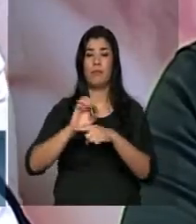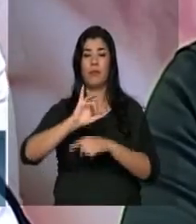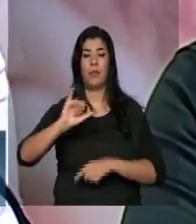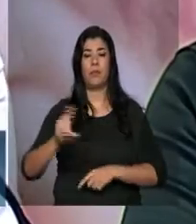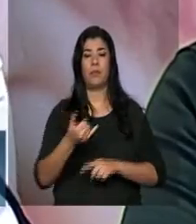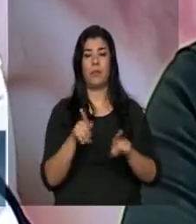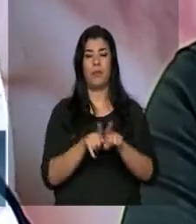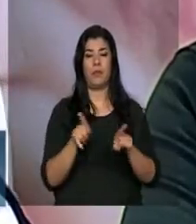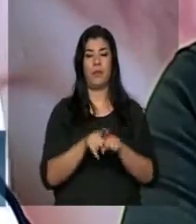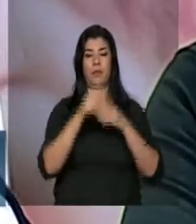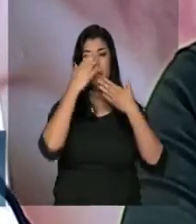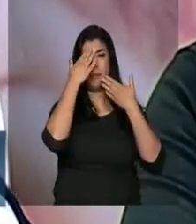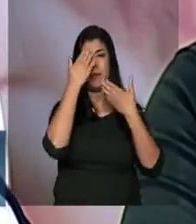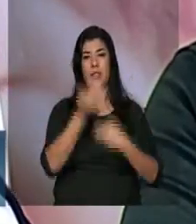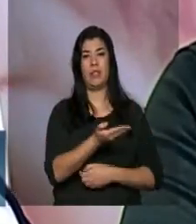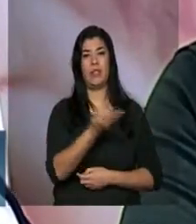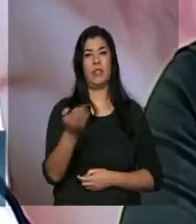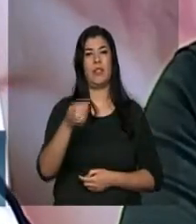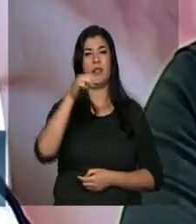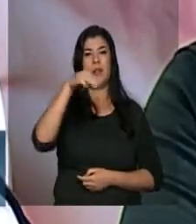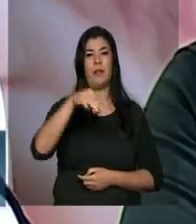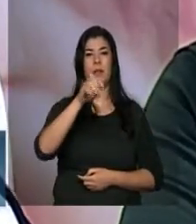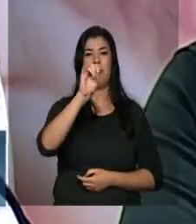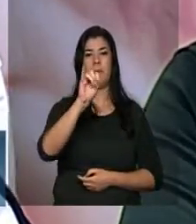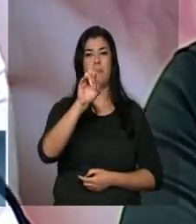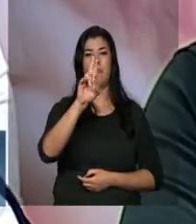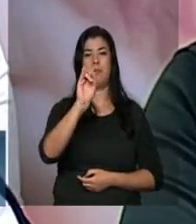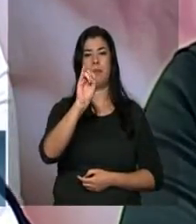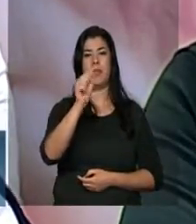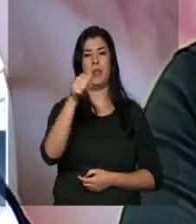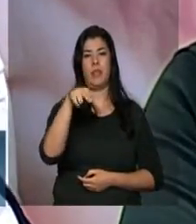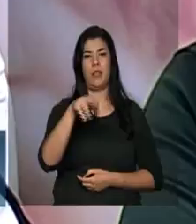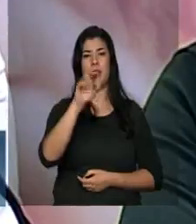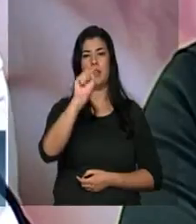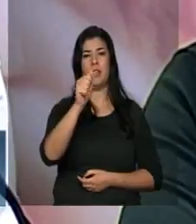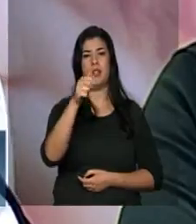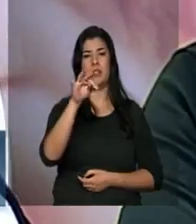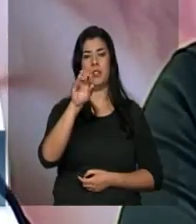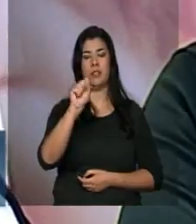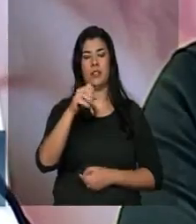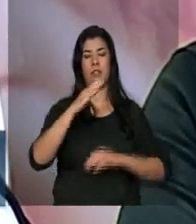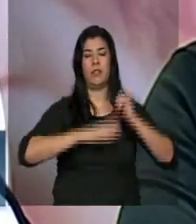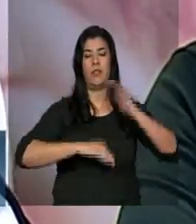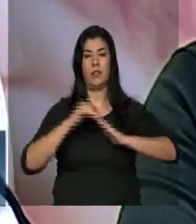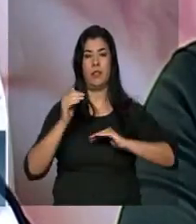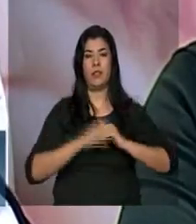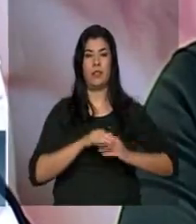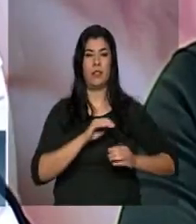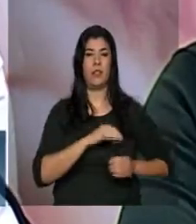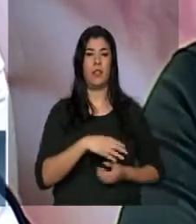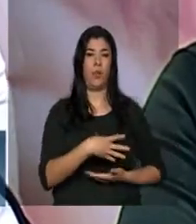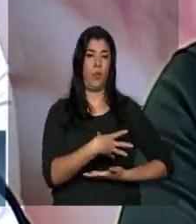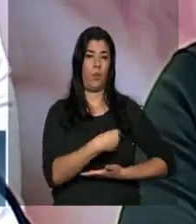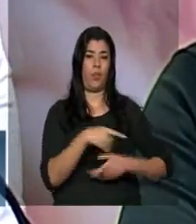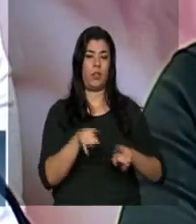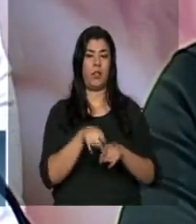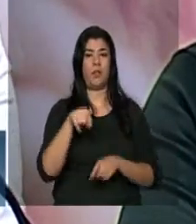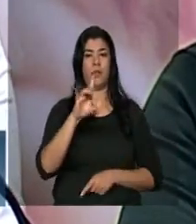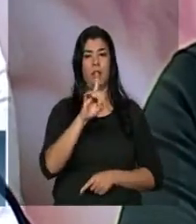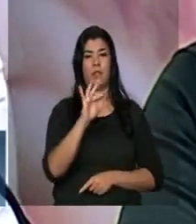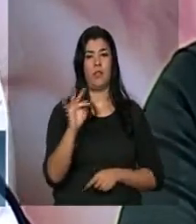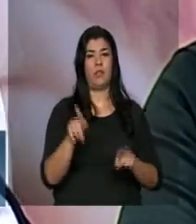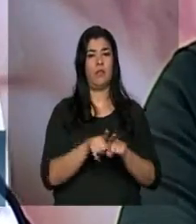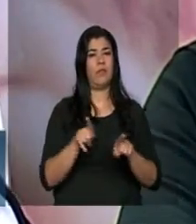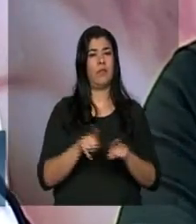para agradecer Miriam Santos, que é a coordenadora das ações do aleitamento materno do DF, e, em nome dela,